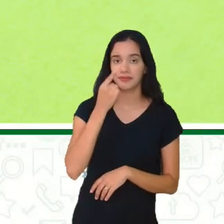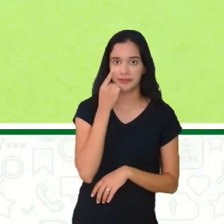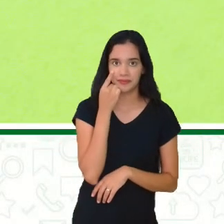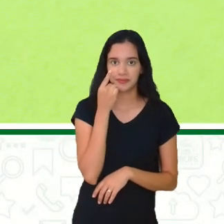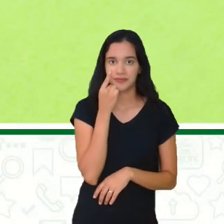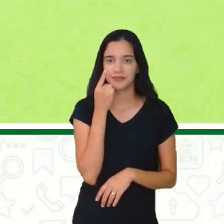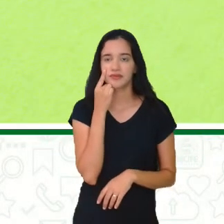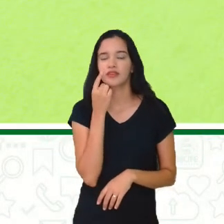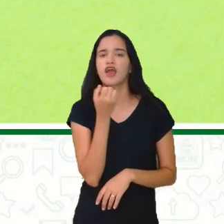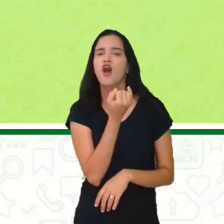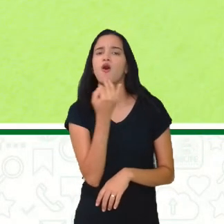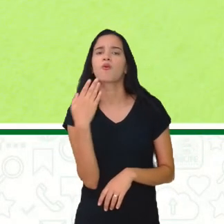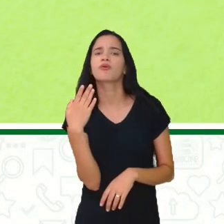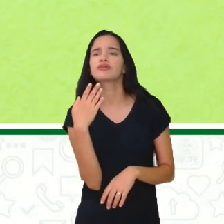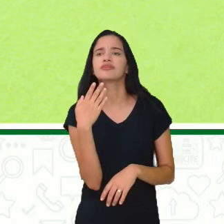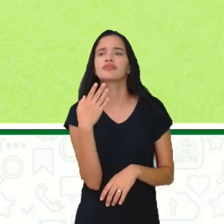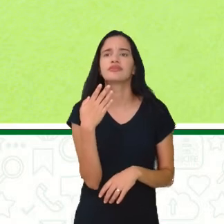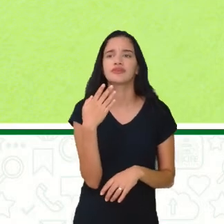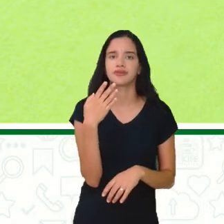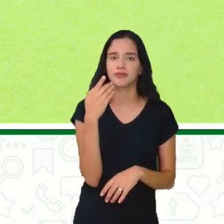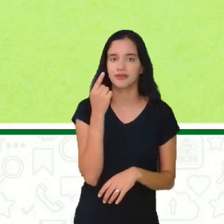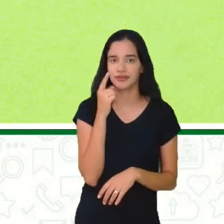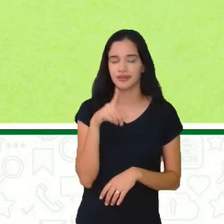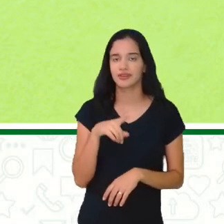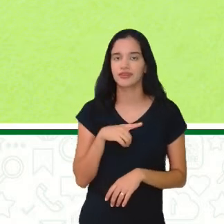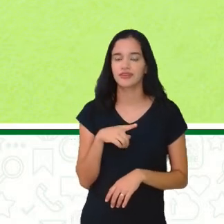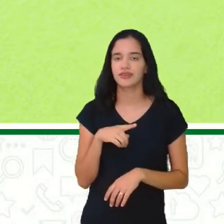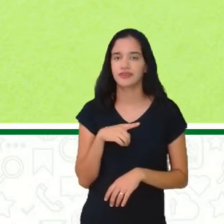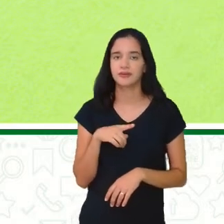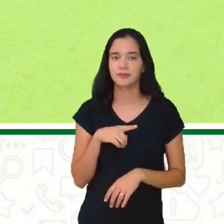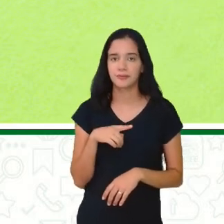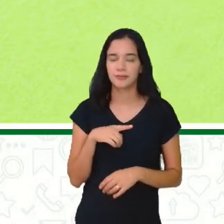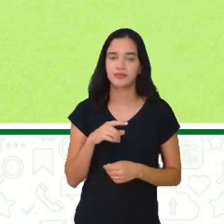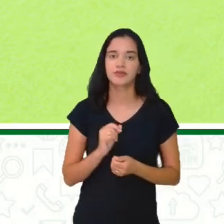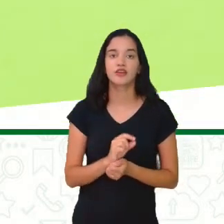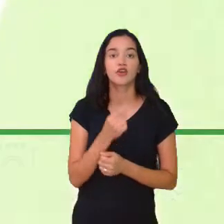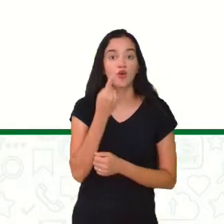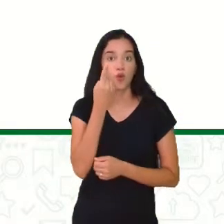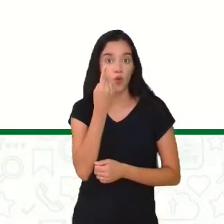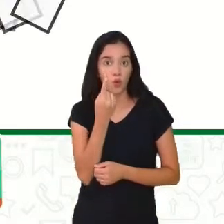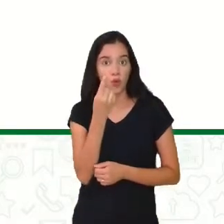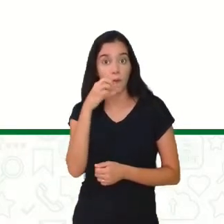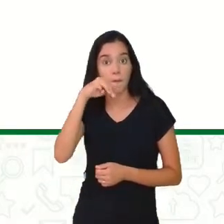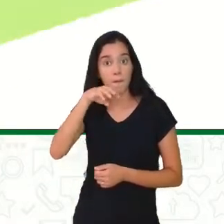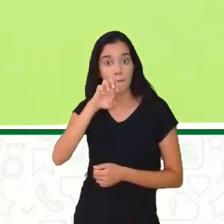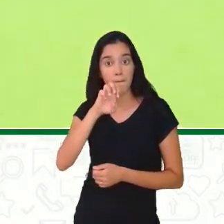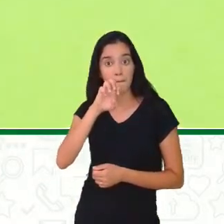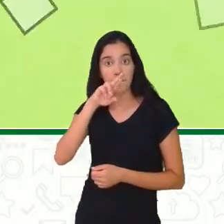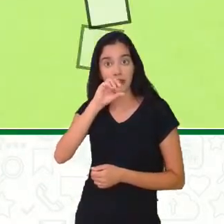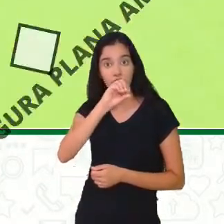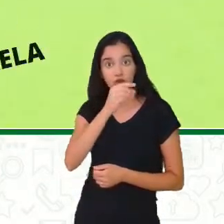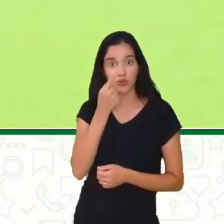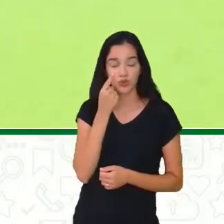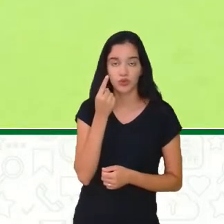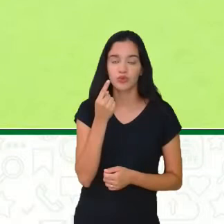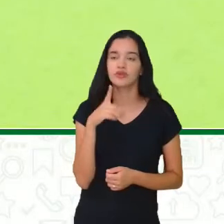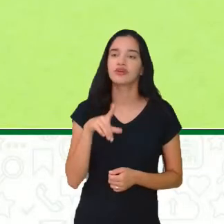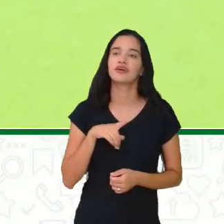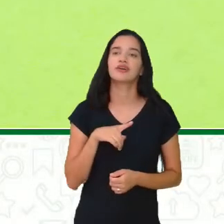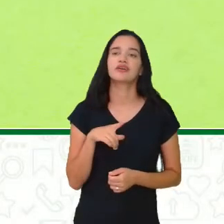só a quantidade de setinhas que tem ali, né? 1 metro. E aí, a gente